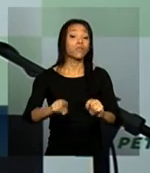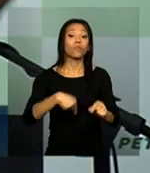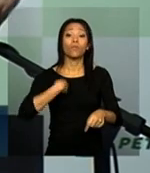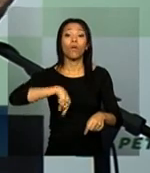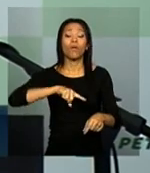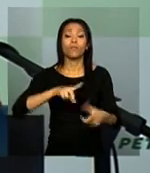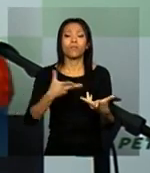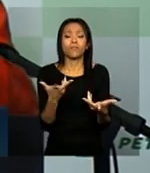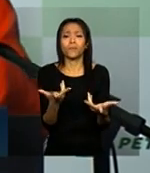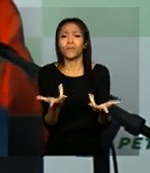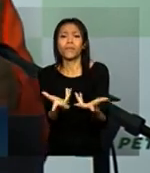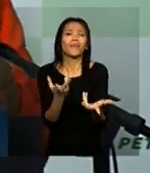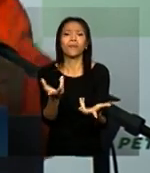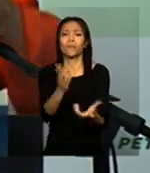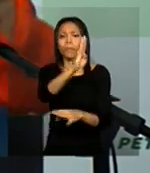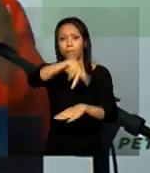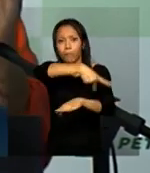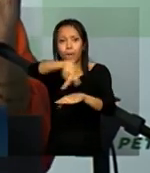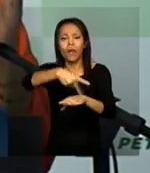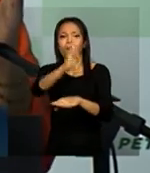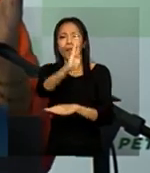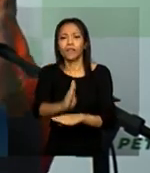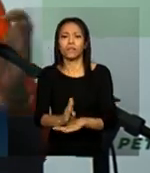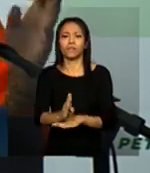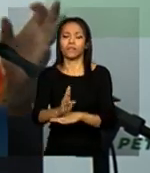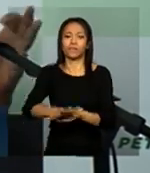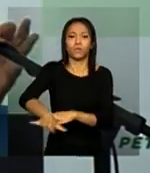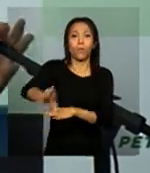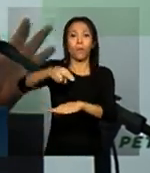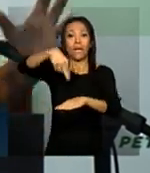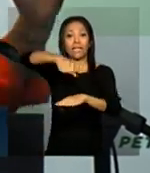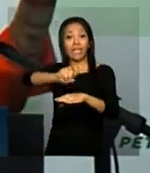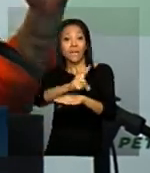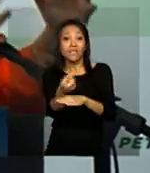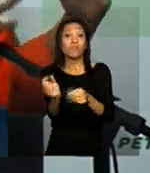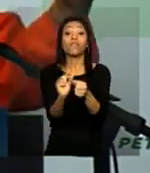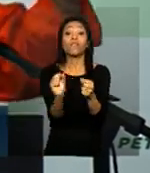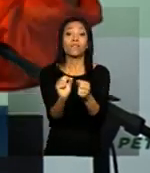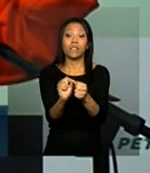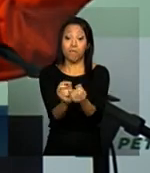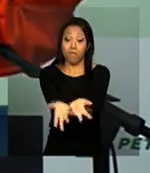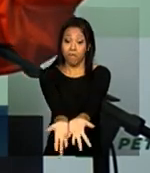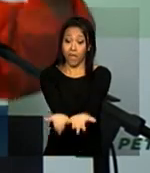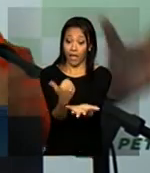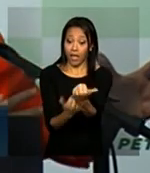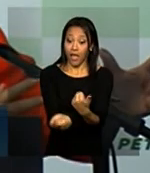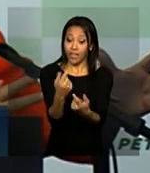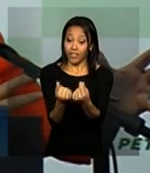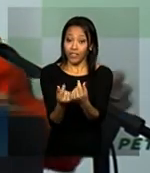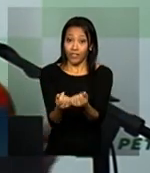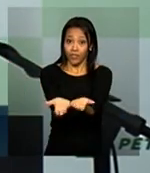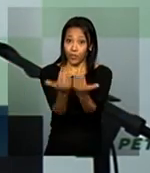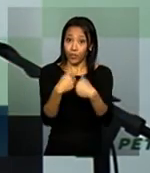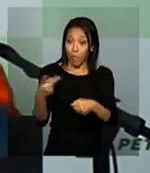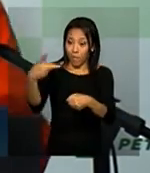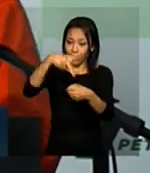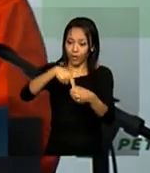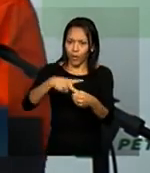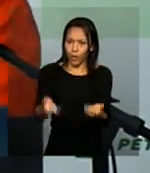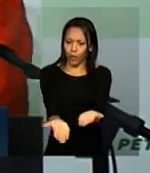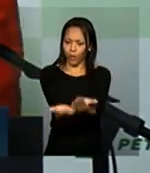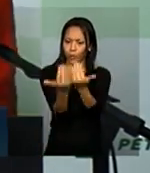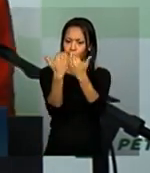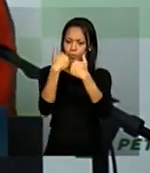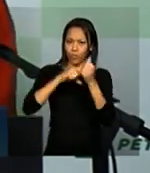fazer? O que um país, uma nação tem de fazer? Transformar essa riqueza finita numa